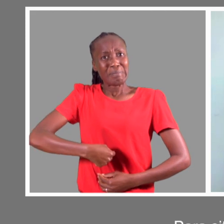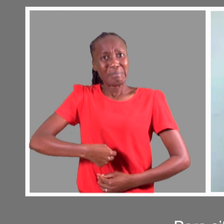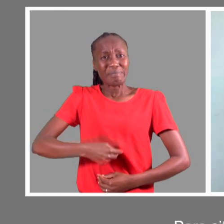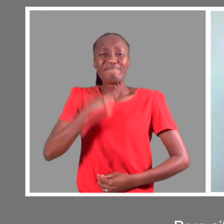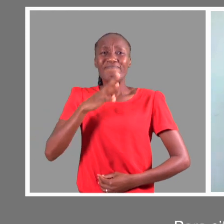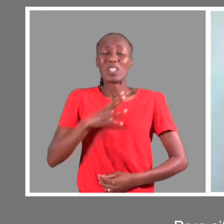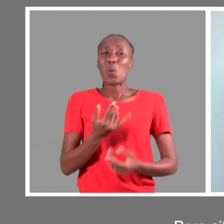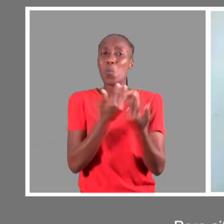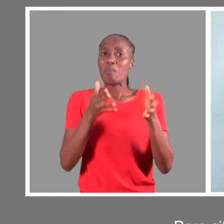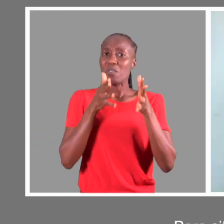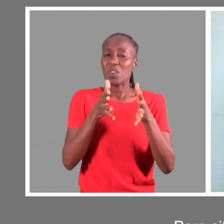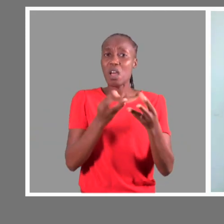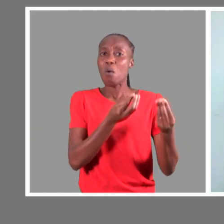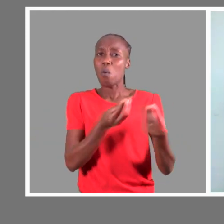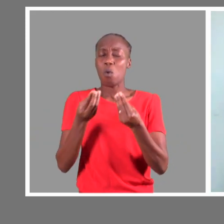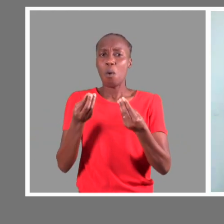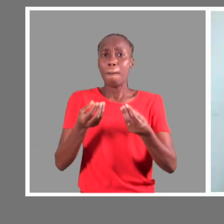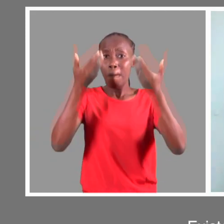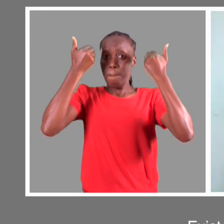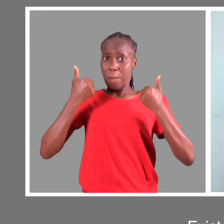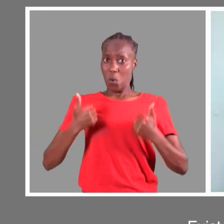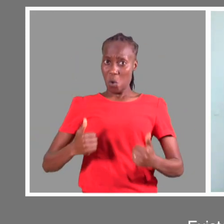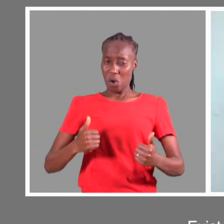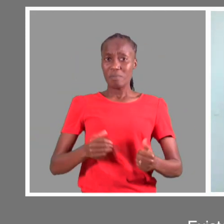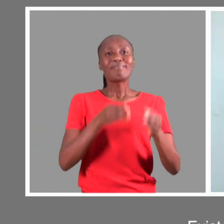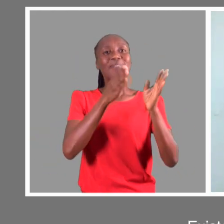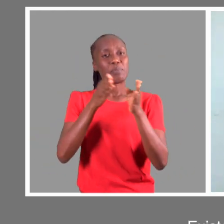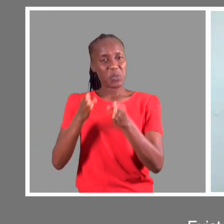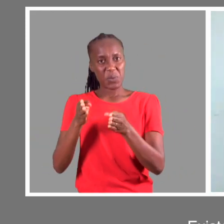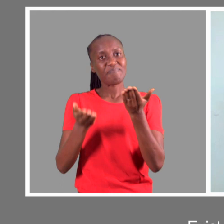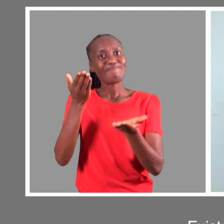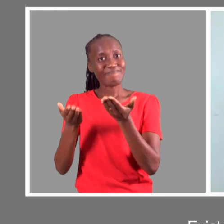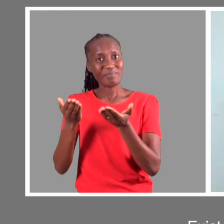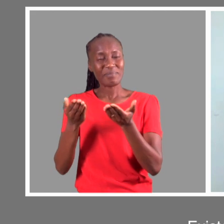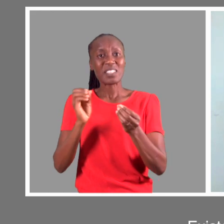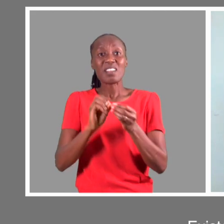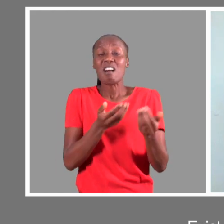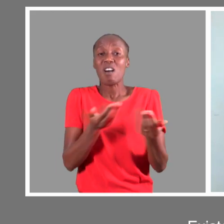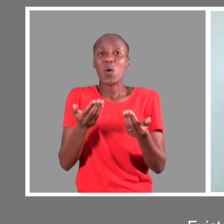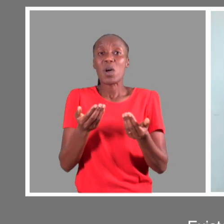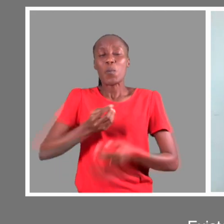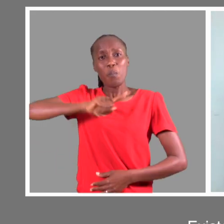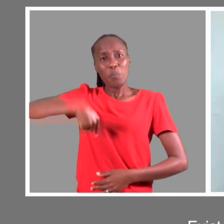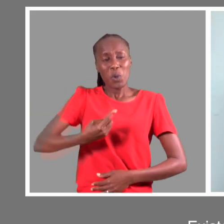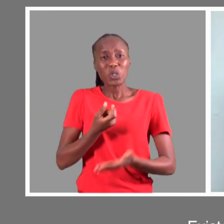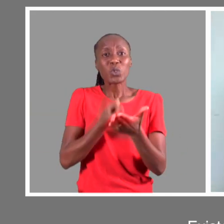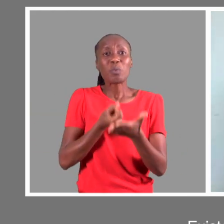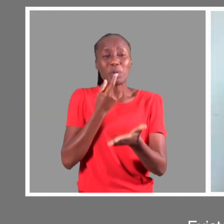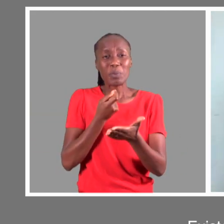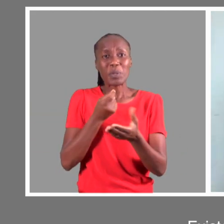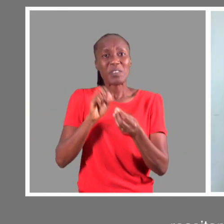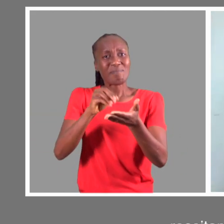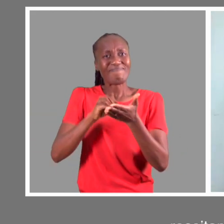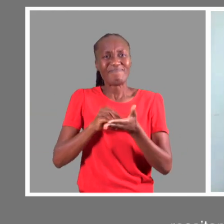Situação de dor de barriga, tem muitas formas de como agir no organismo humano.